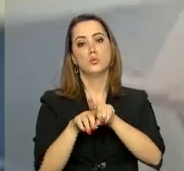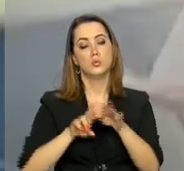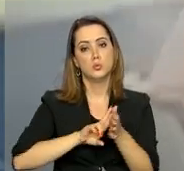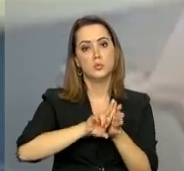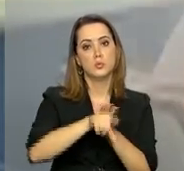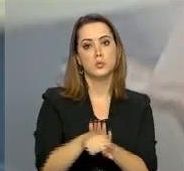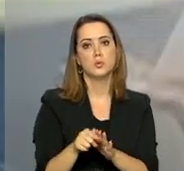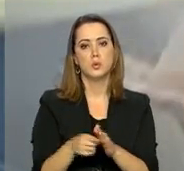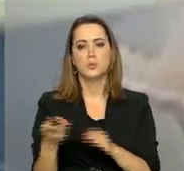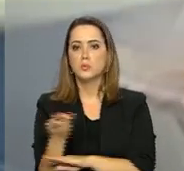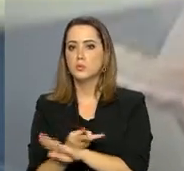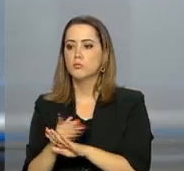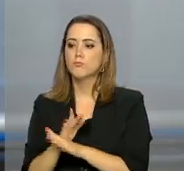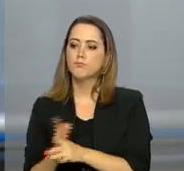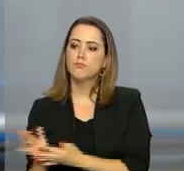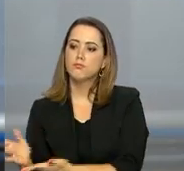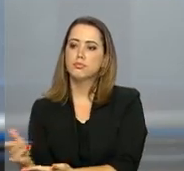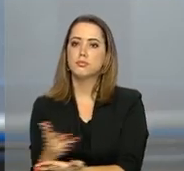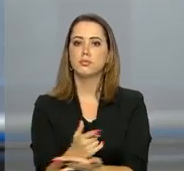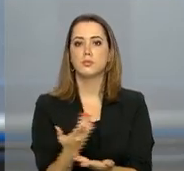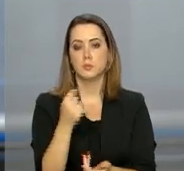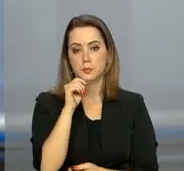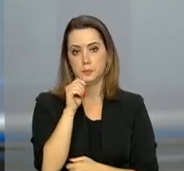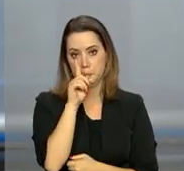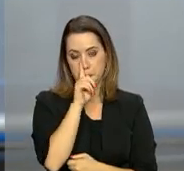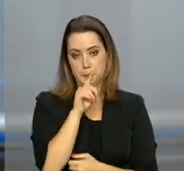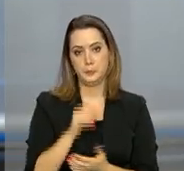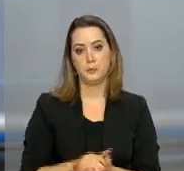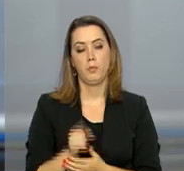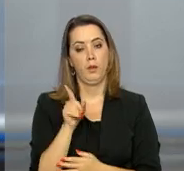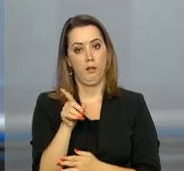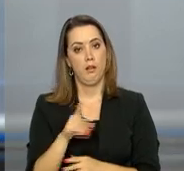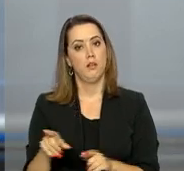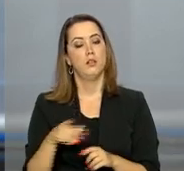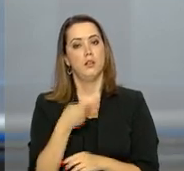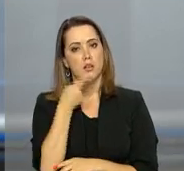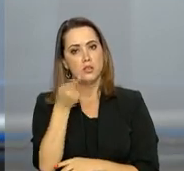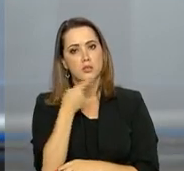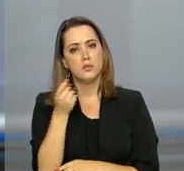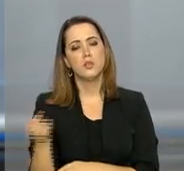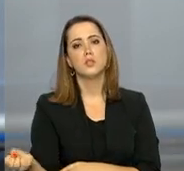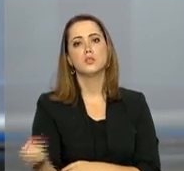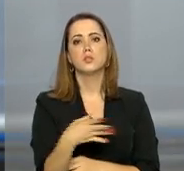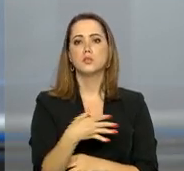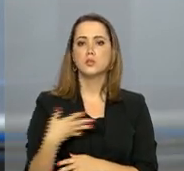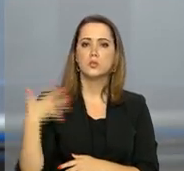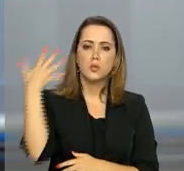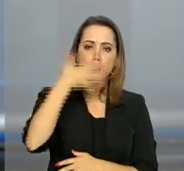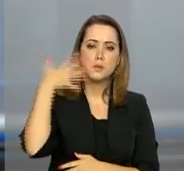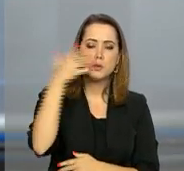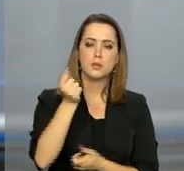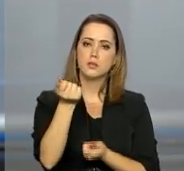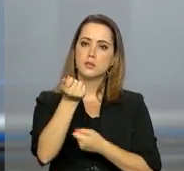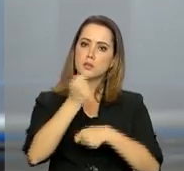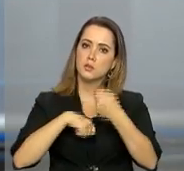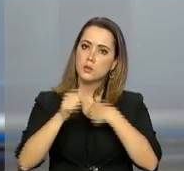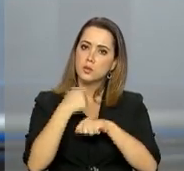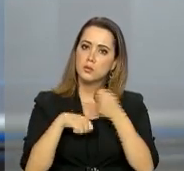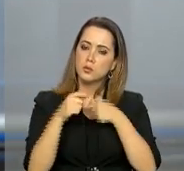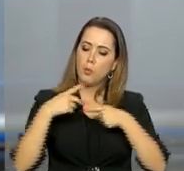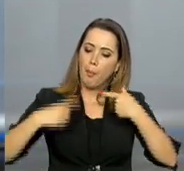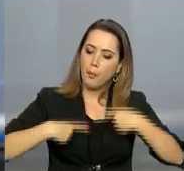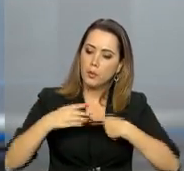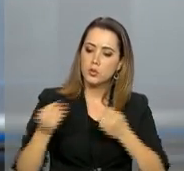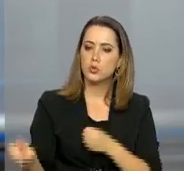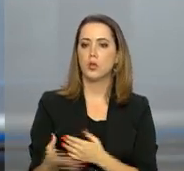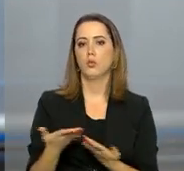de oportunidades de negócios. Lá, ele dirá da nova política econômica que está se